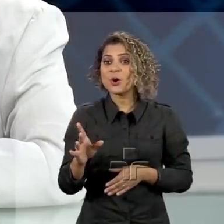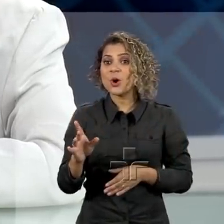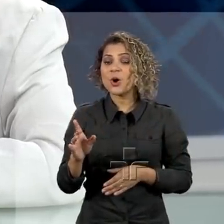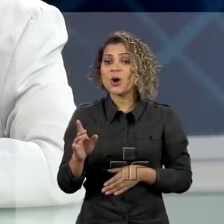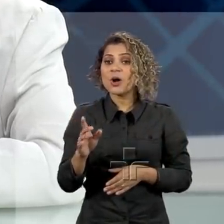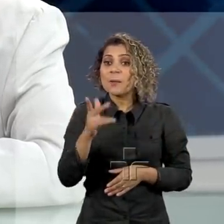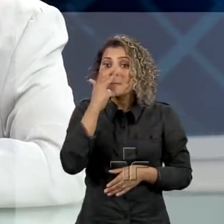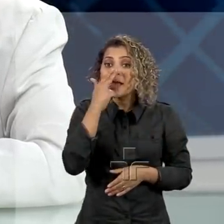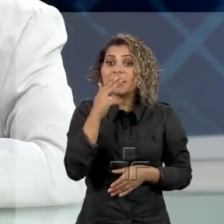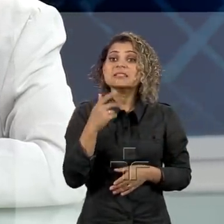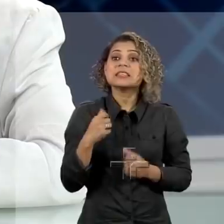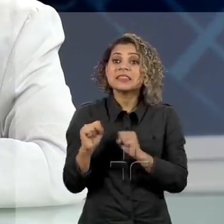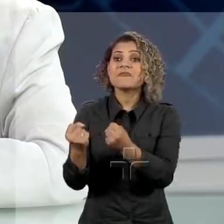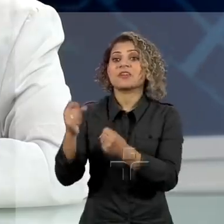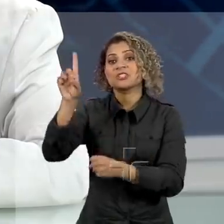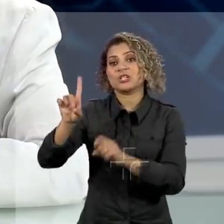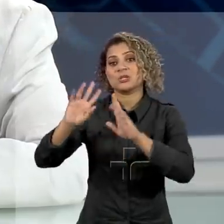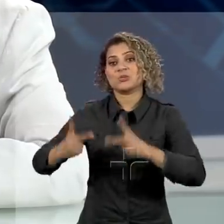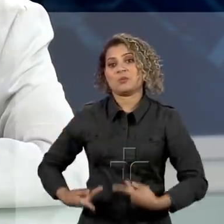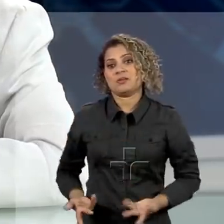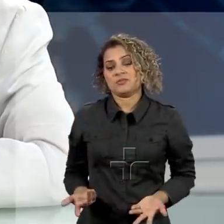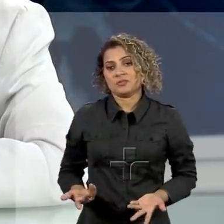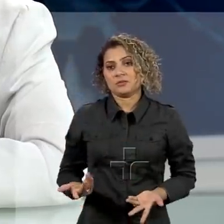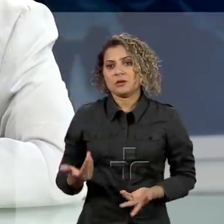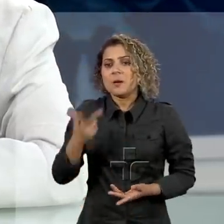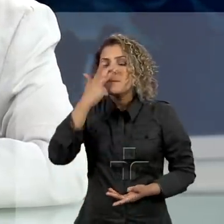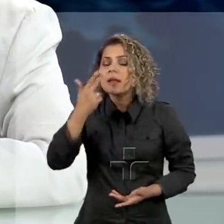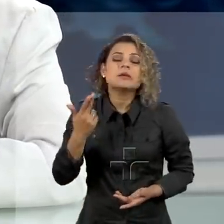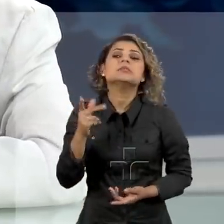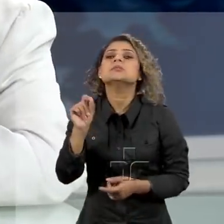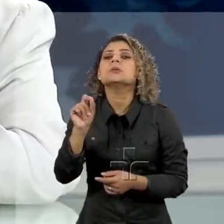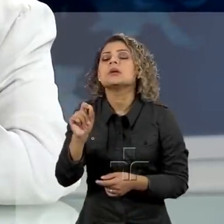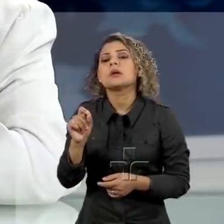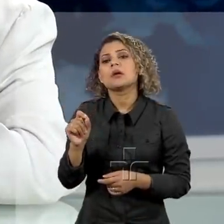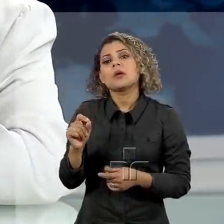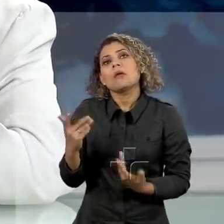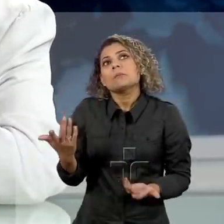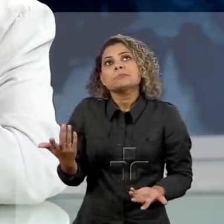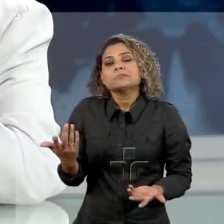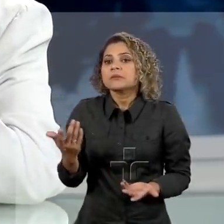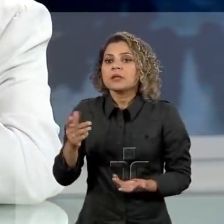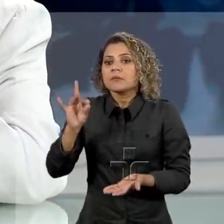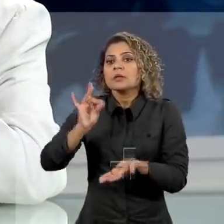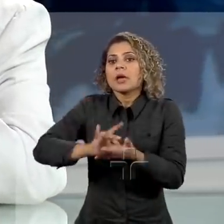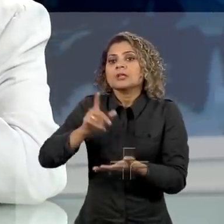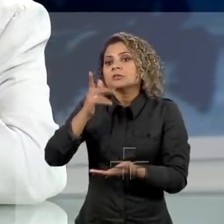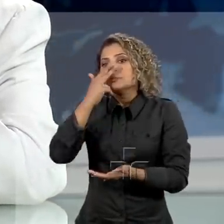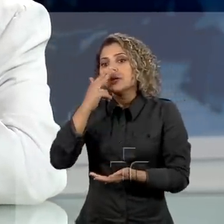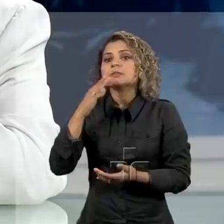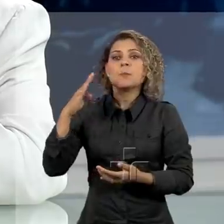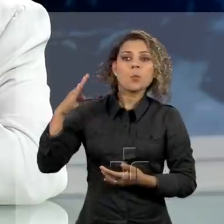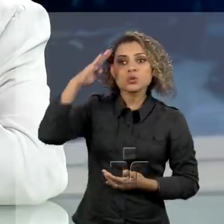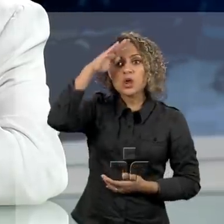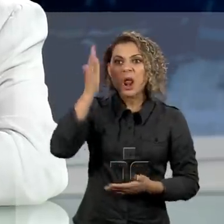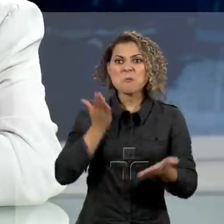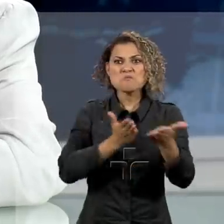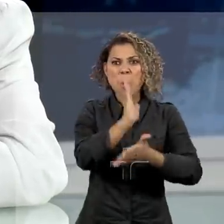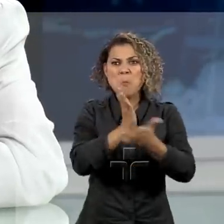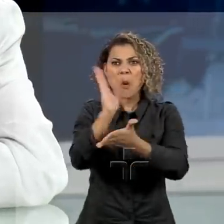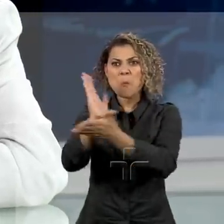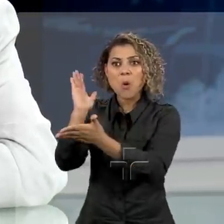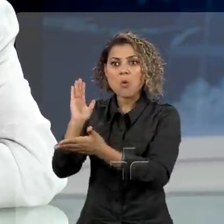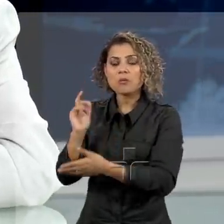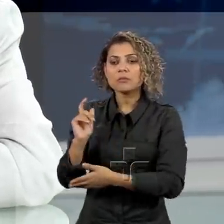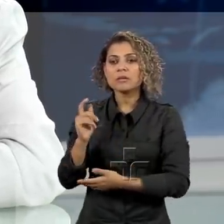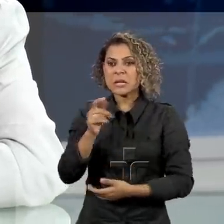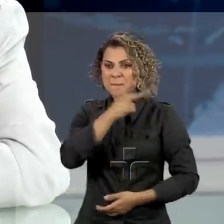um sujeito que teve uma votação como ele, que apareceu meio que do nada, e ganha em uníssono com o Bolsonaro, e dizer assim, quem tiver